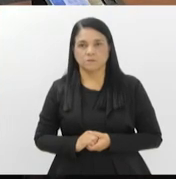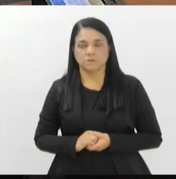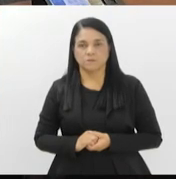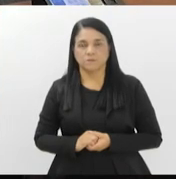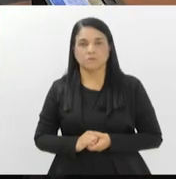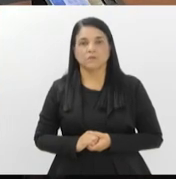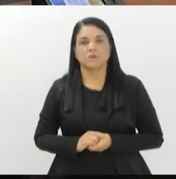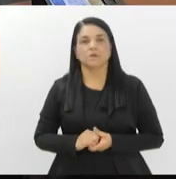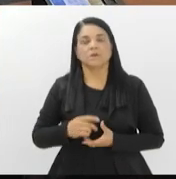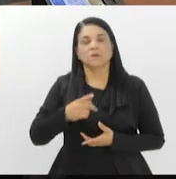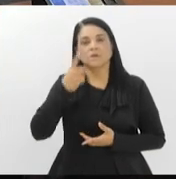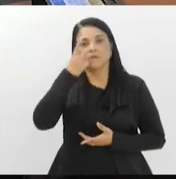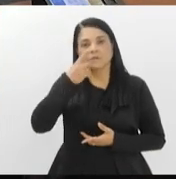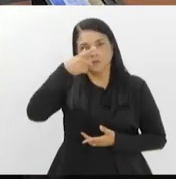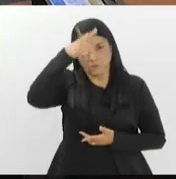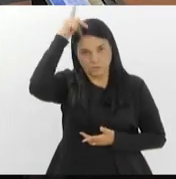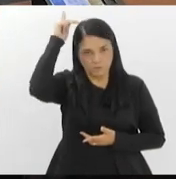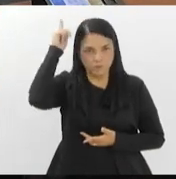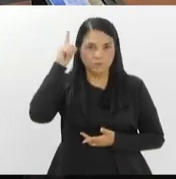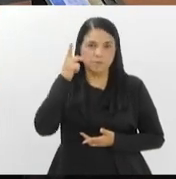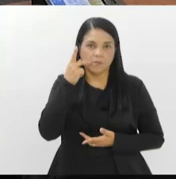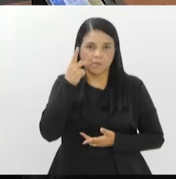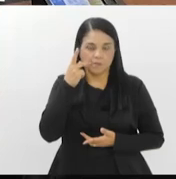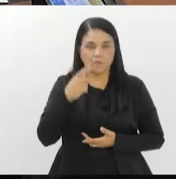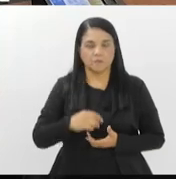Deputado Luiz Paulo.